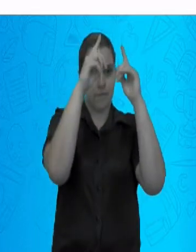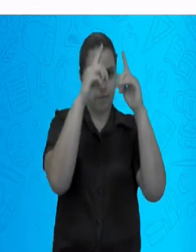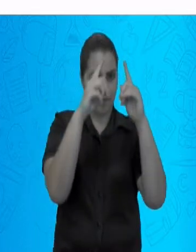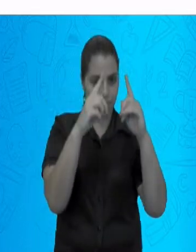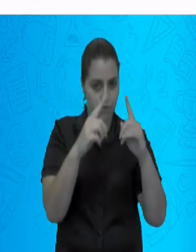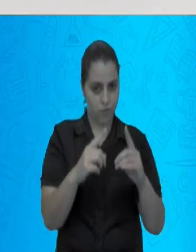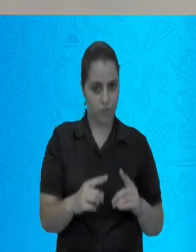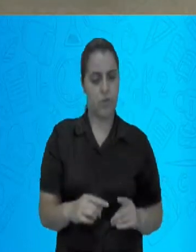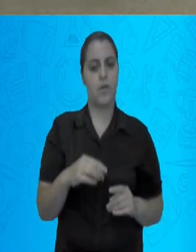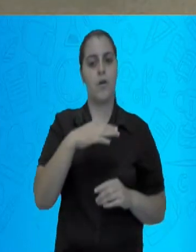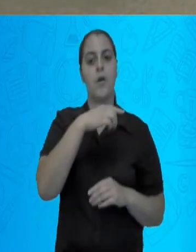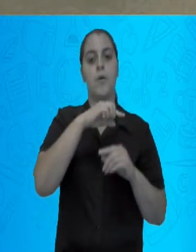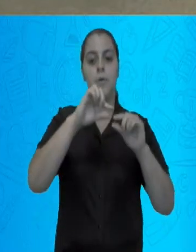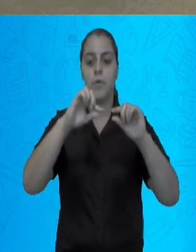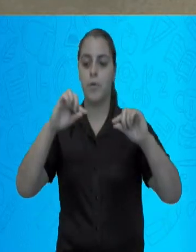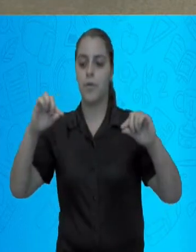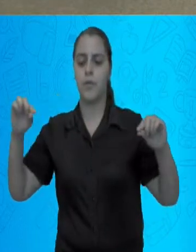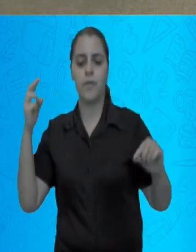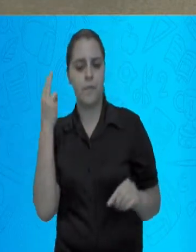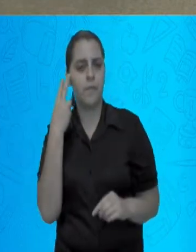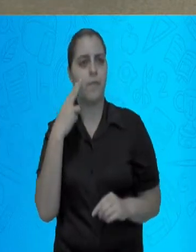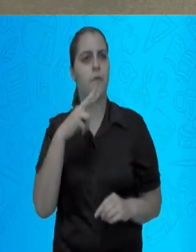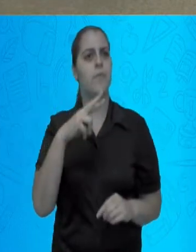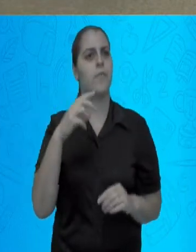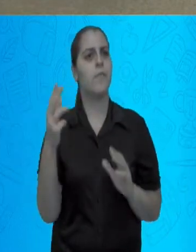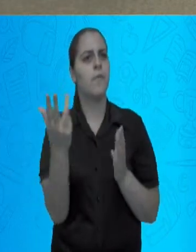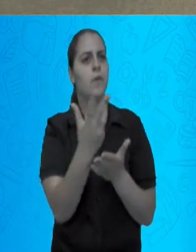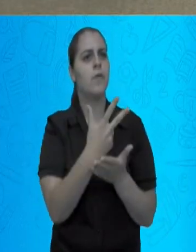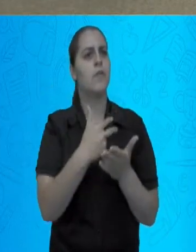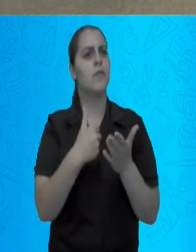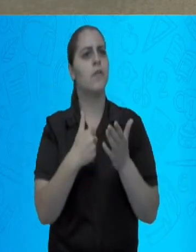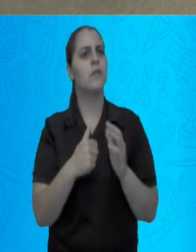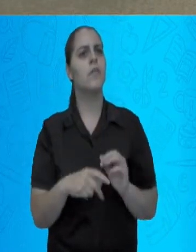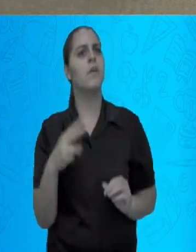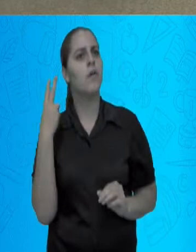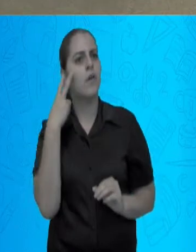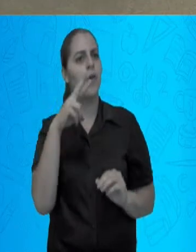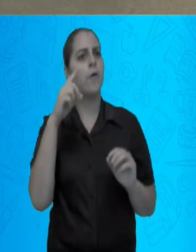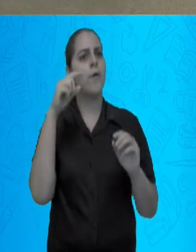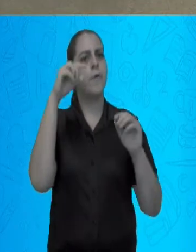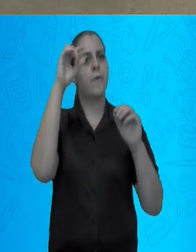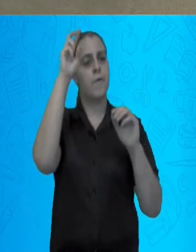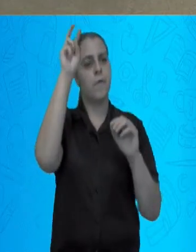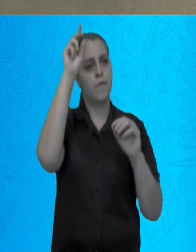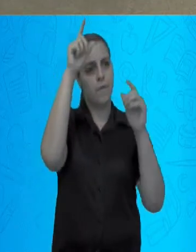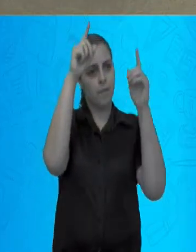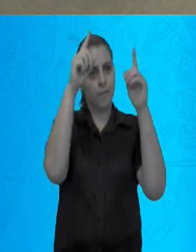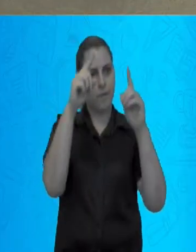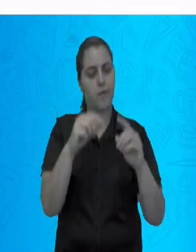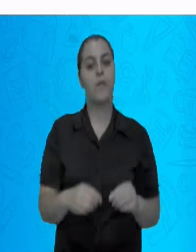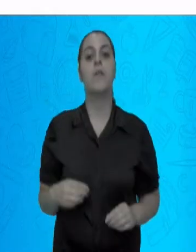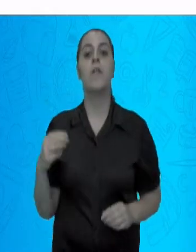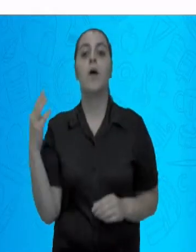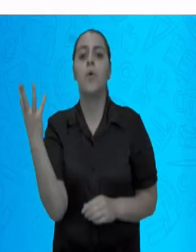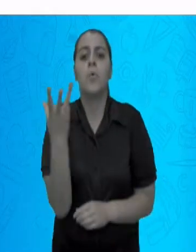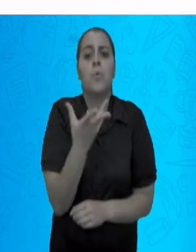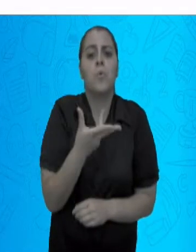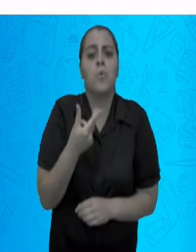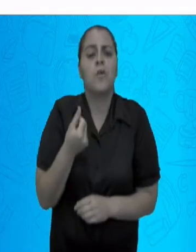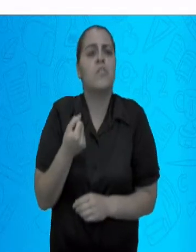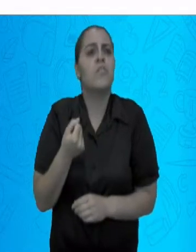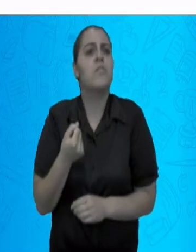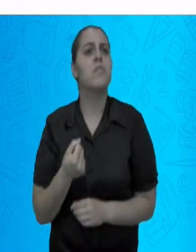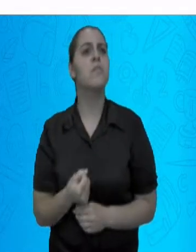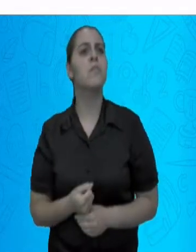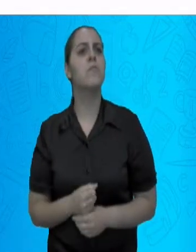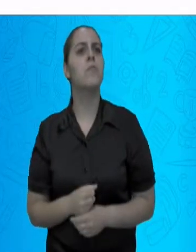e horizontal? Então nós vamos aqui, ó, vertical, que está a quantidade,